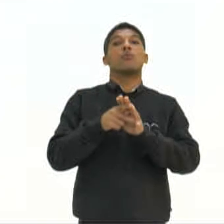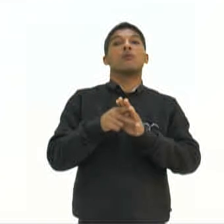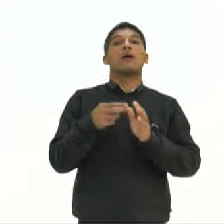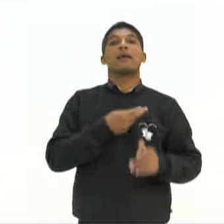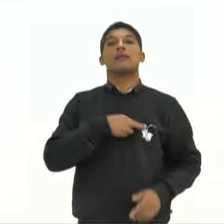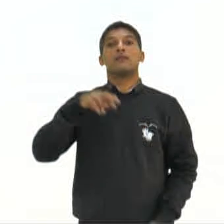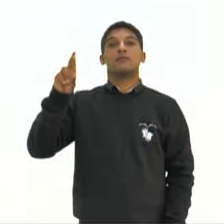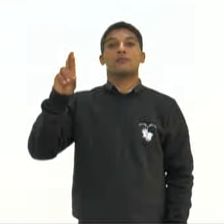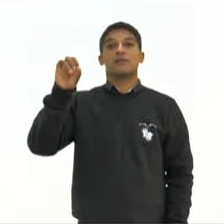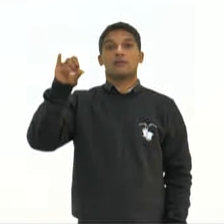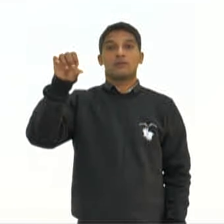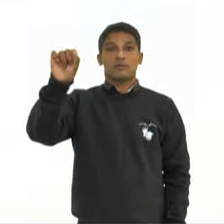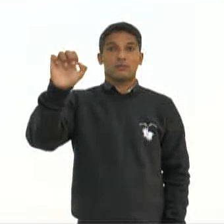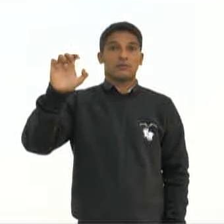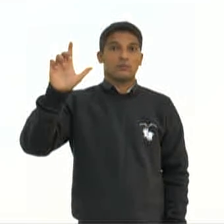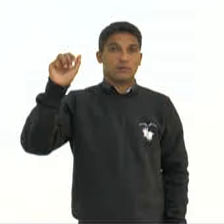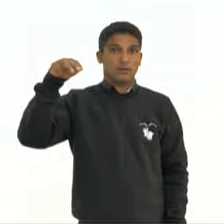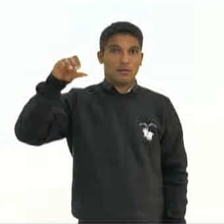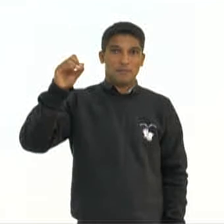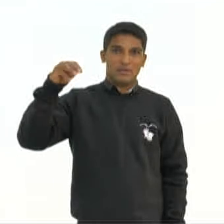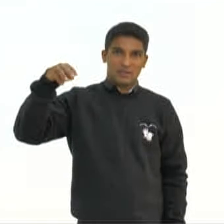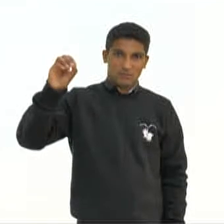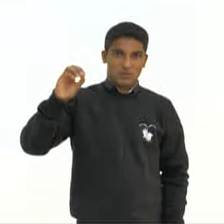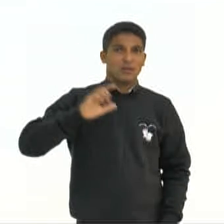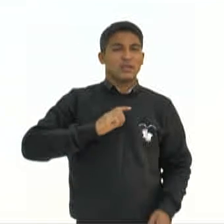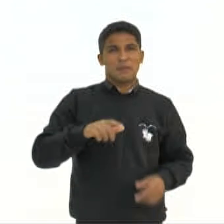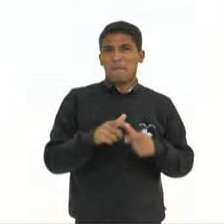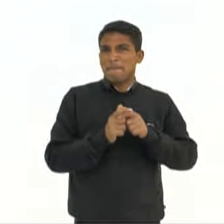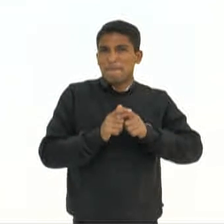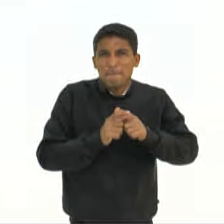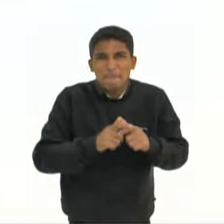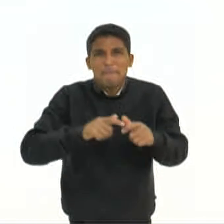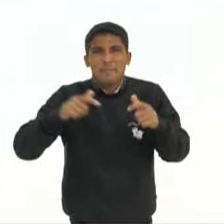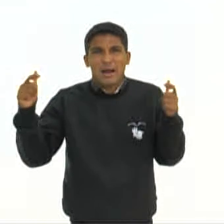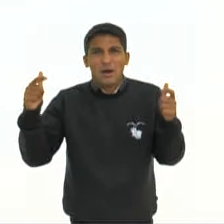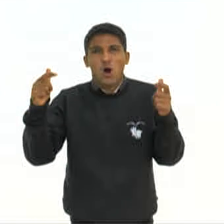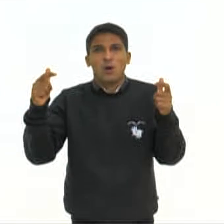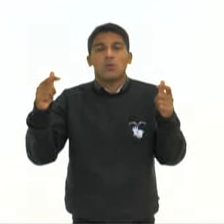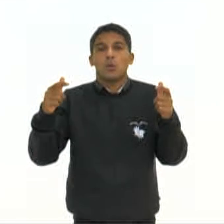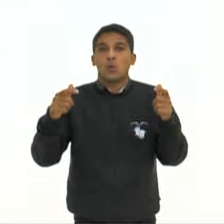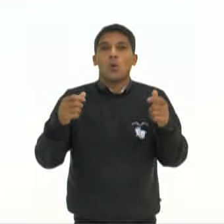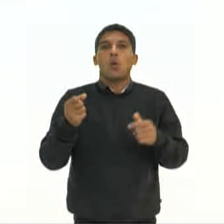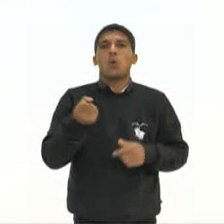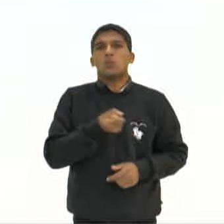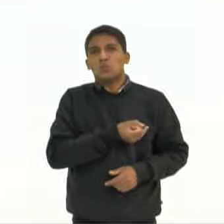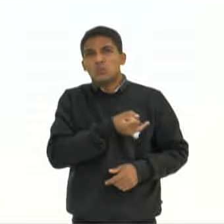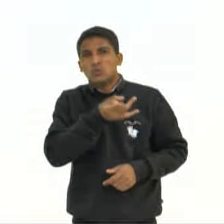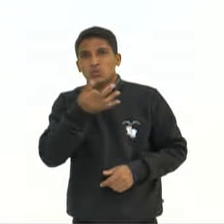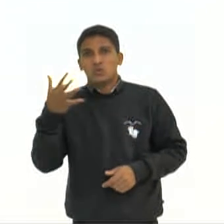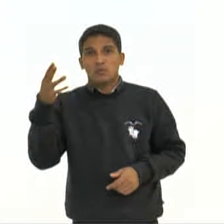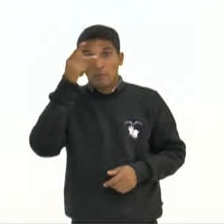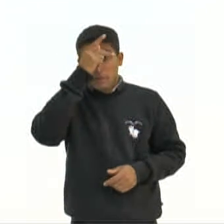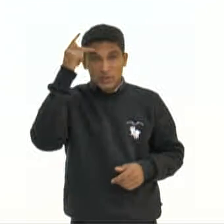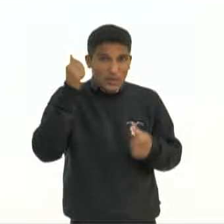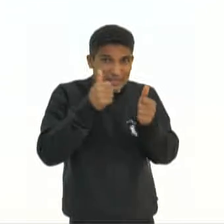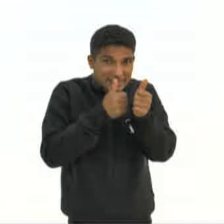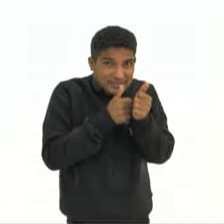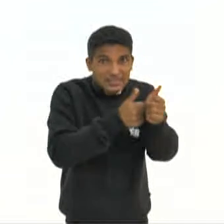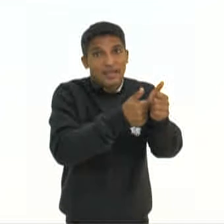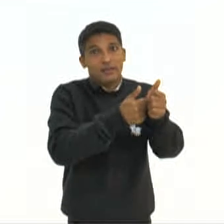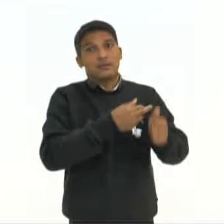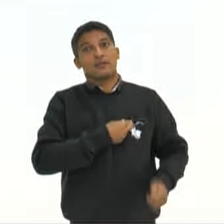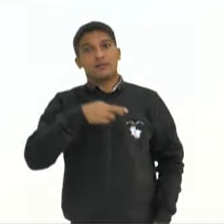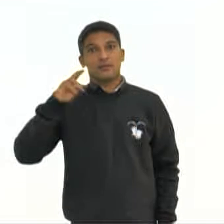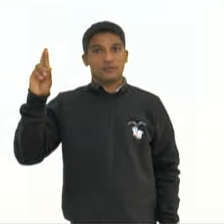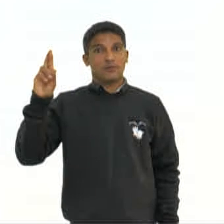maior número de seguidores no mundo. Seus preceitos pregam a paz, a justiça e a